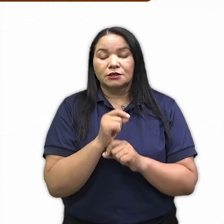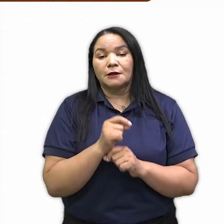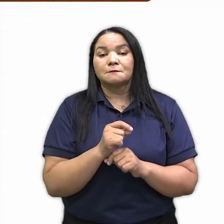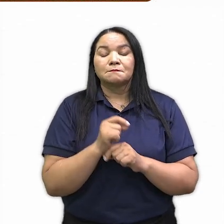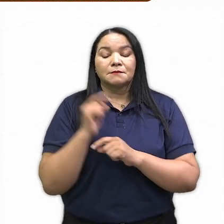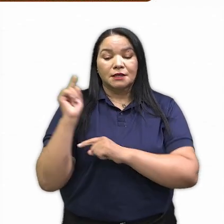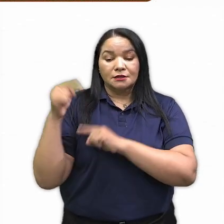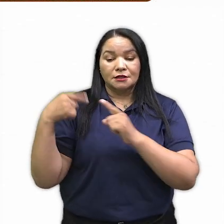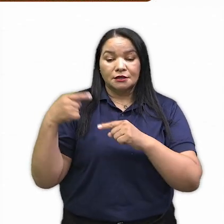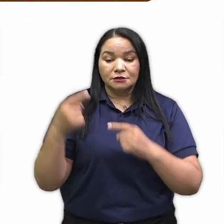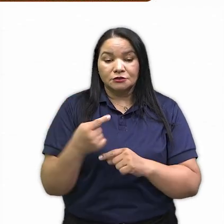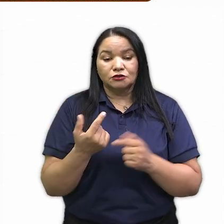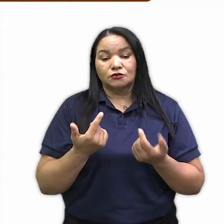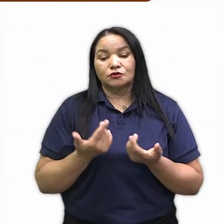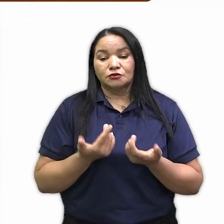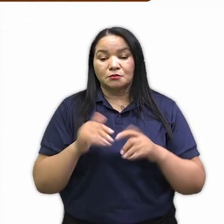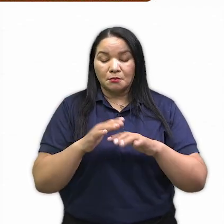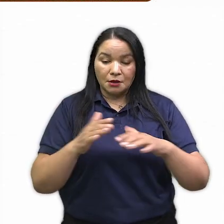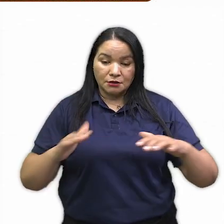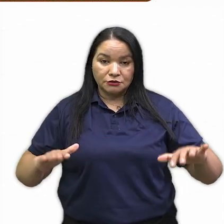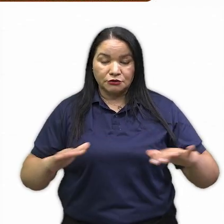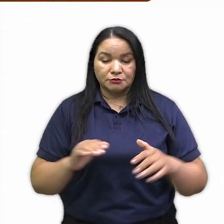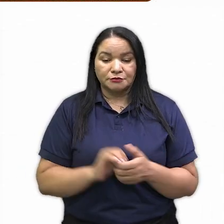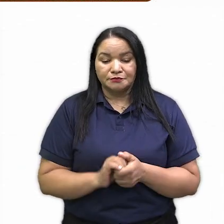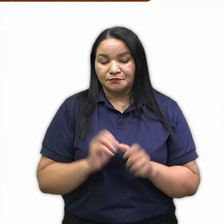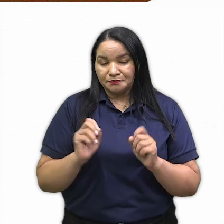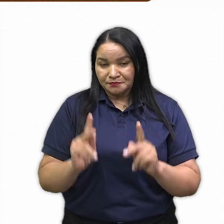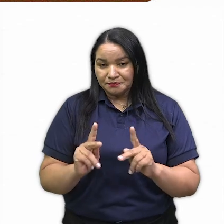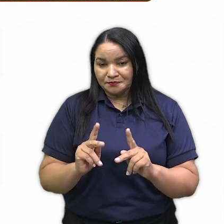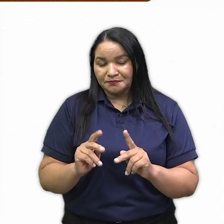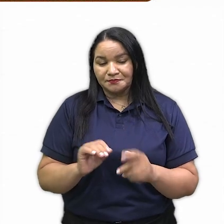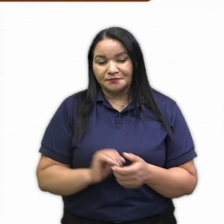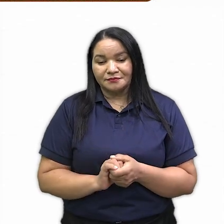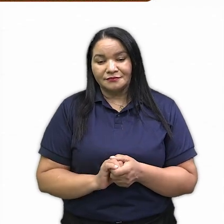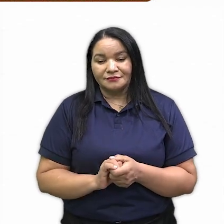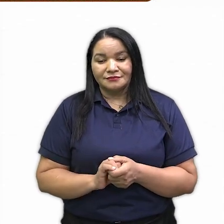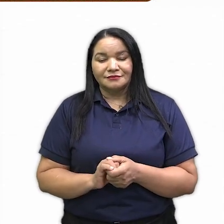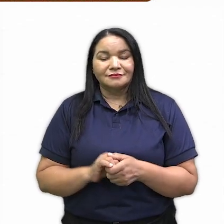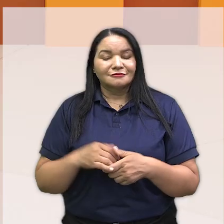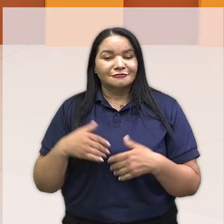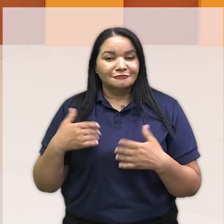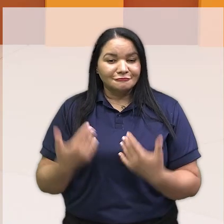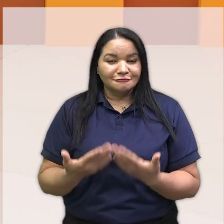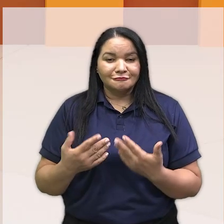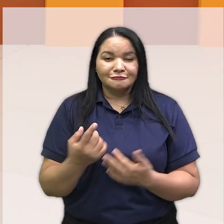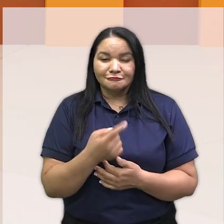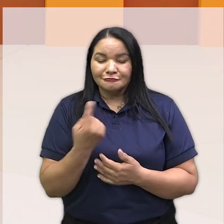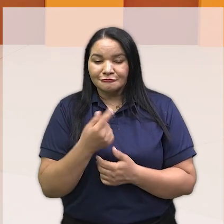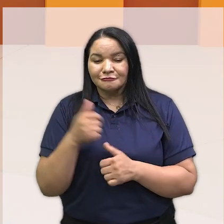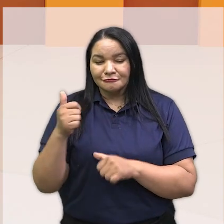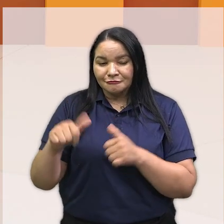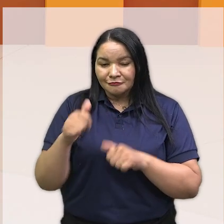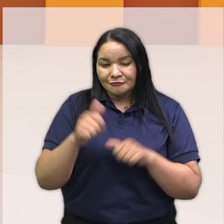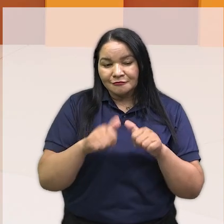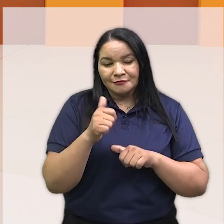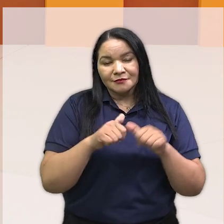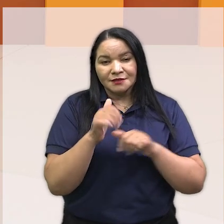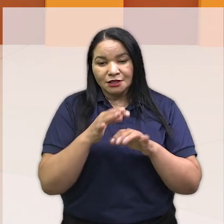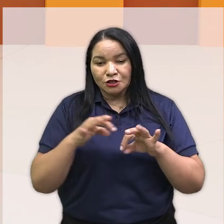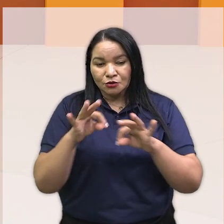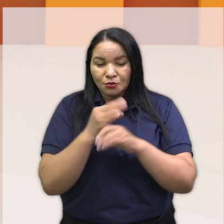por suas tradições marítimas, tá certo, gente? Então, a gente, né,